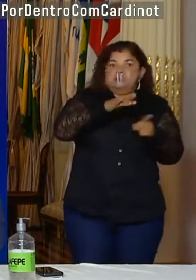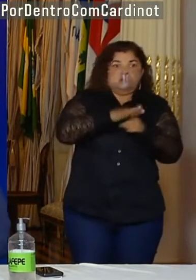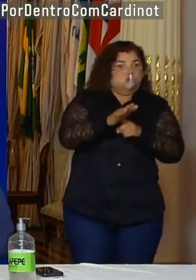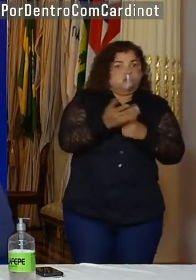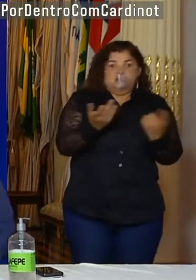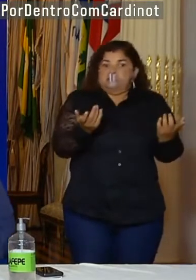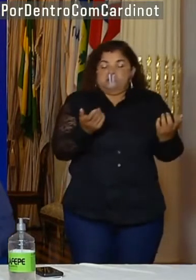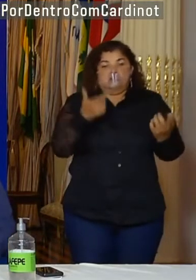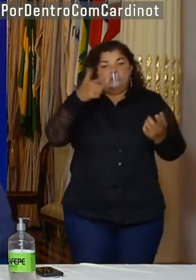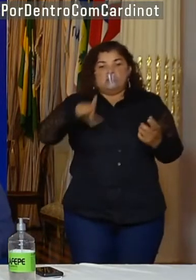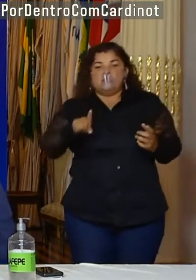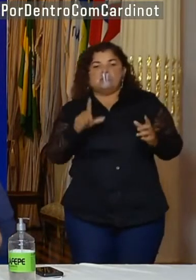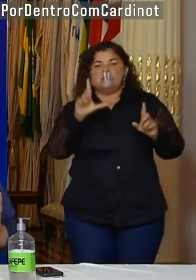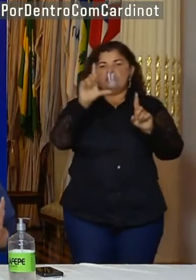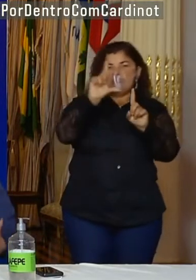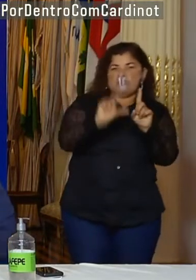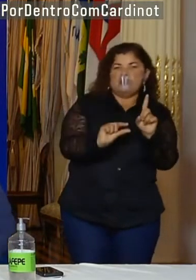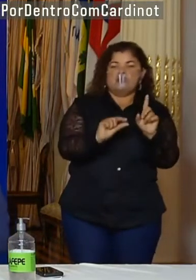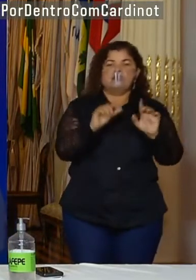outro, mas a gente precisa